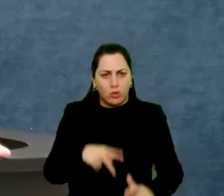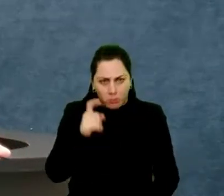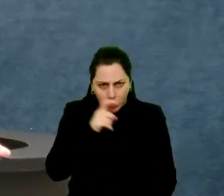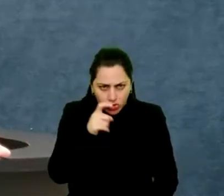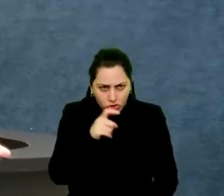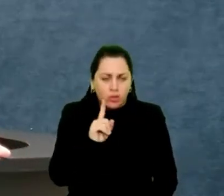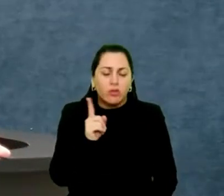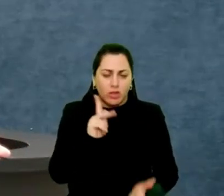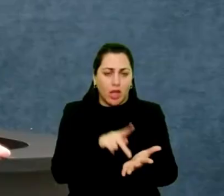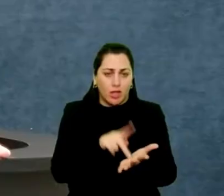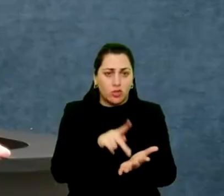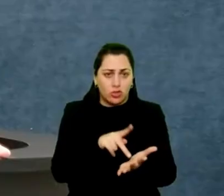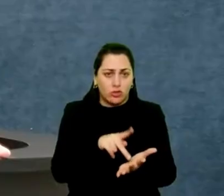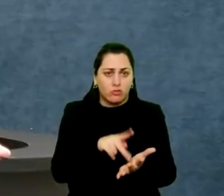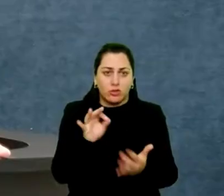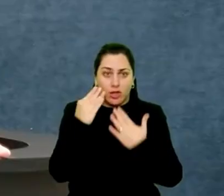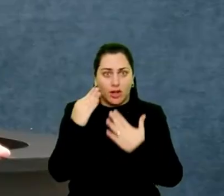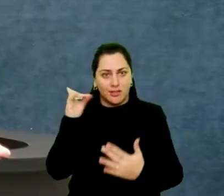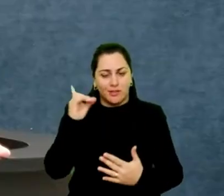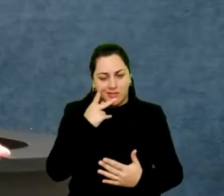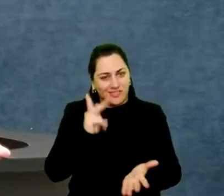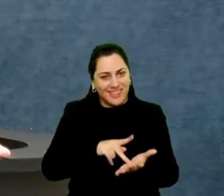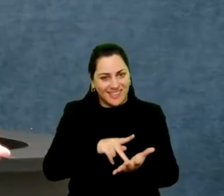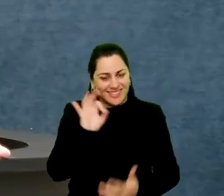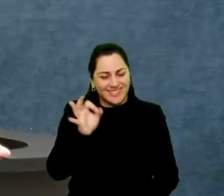bicho? É verdade. Graças a Deus você confirmou.